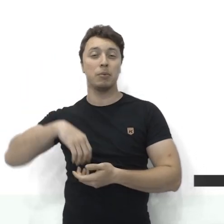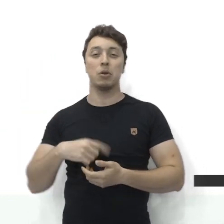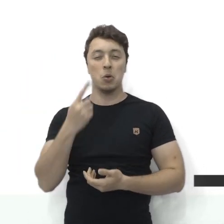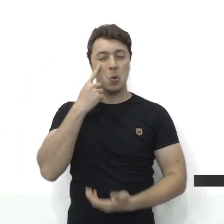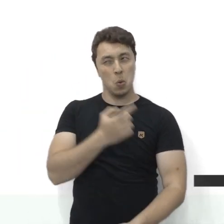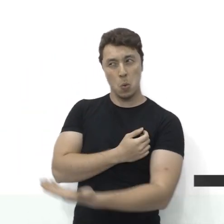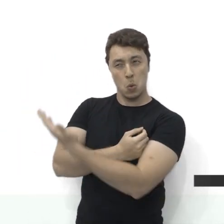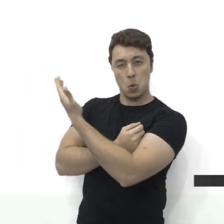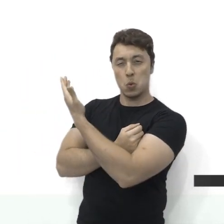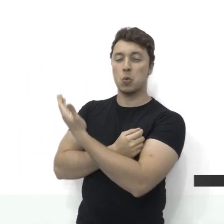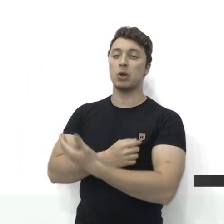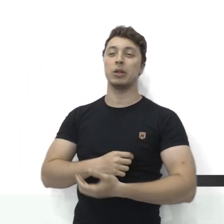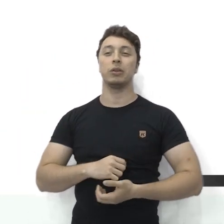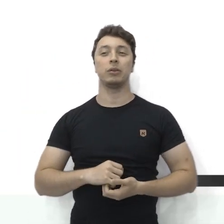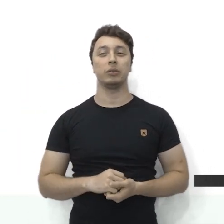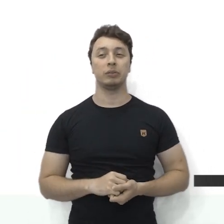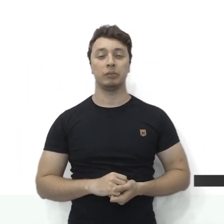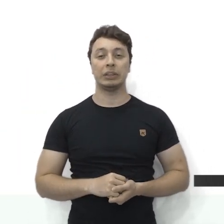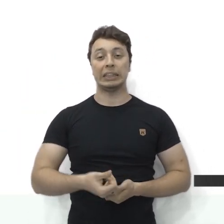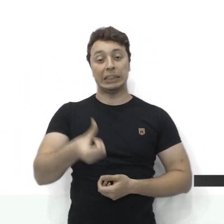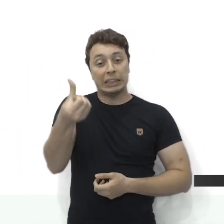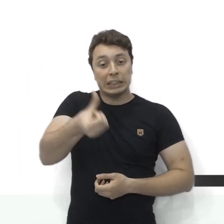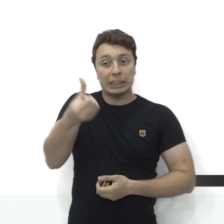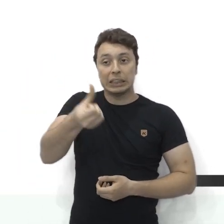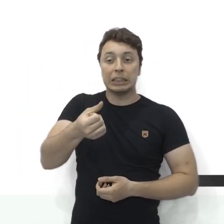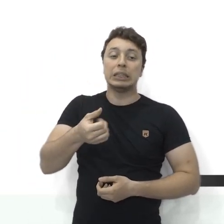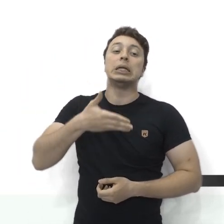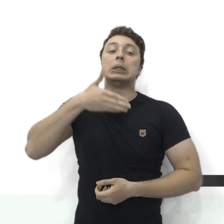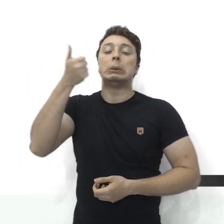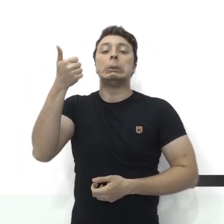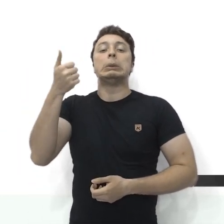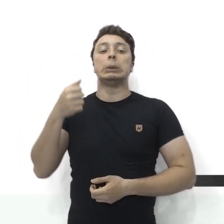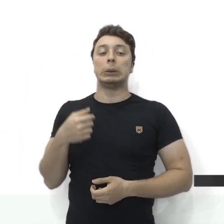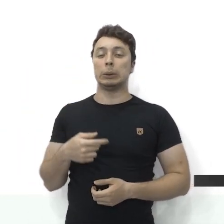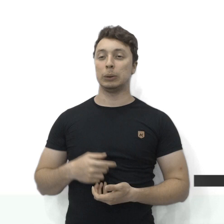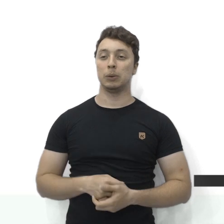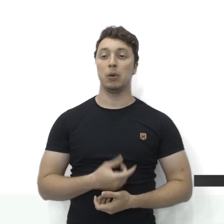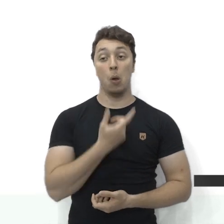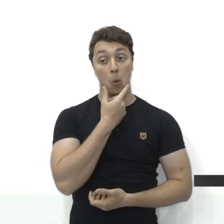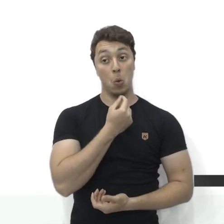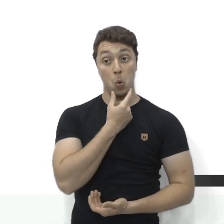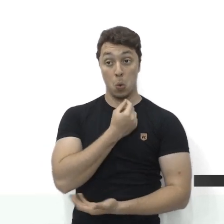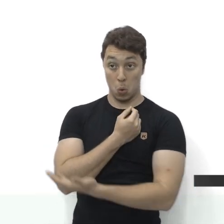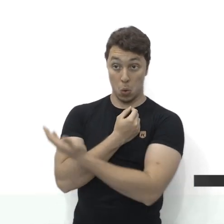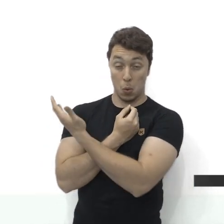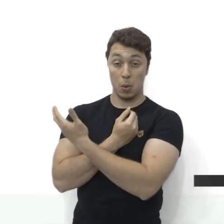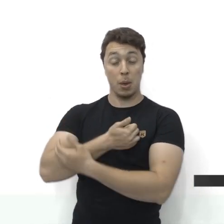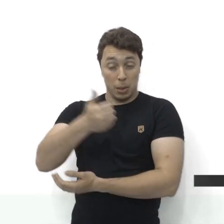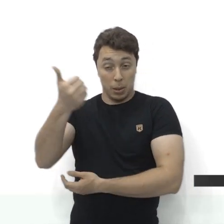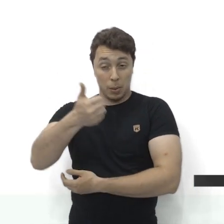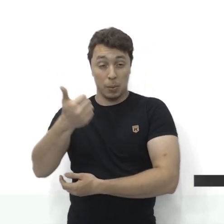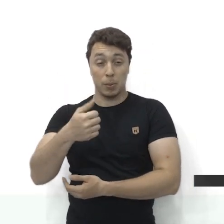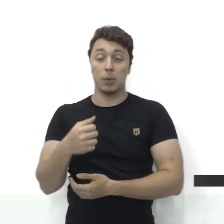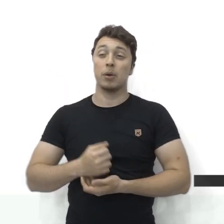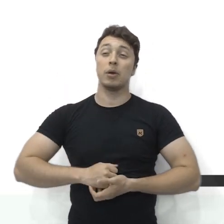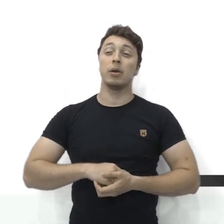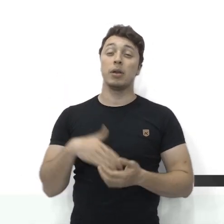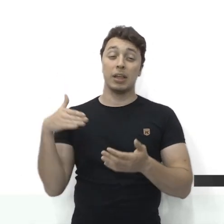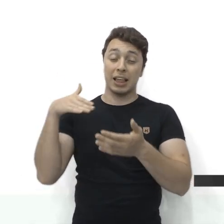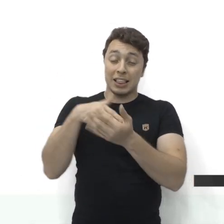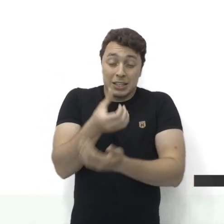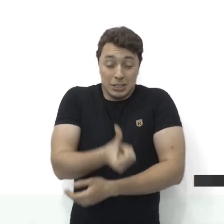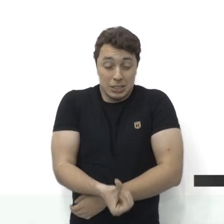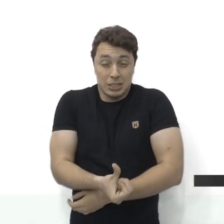tabela. 6 melhores colocados na prova masculina. Temos aqui a classificação do primeiro ao 6º